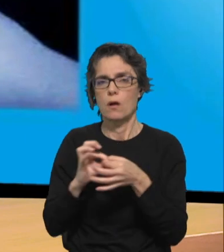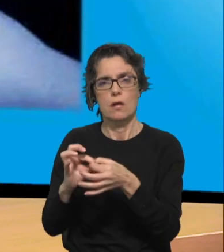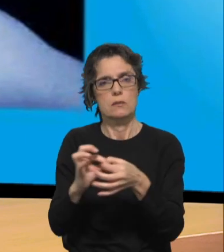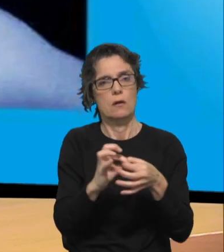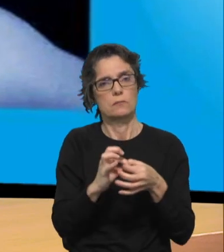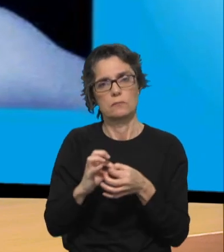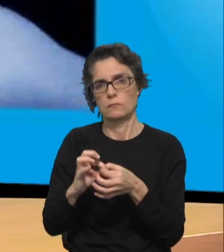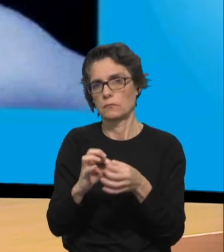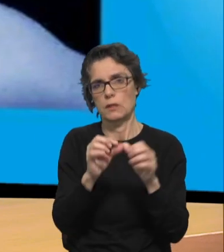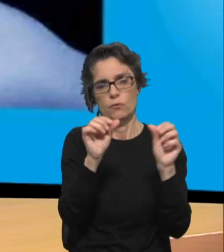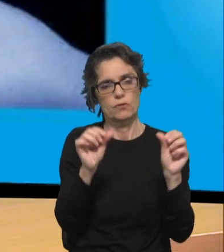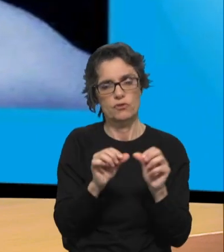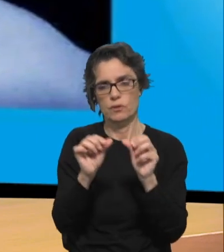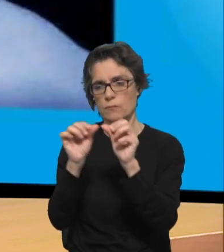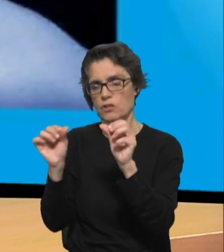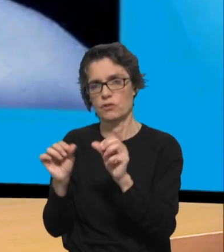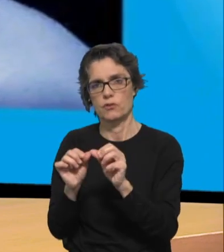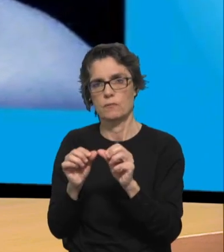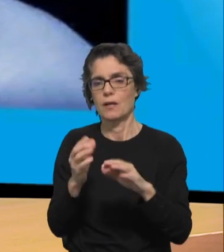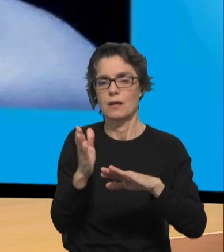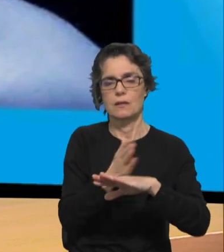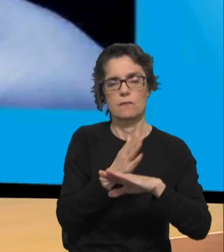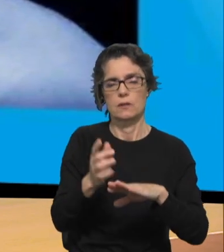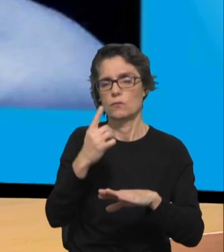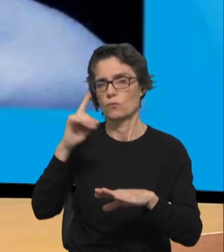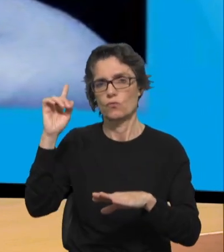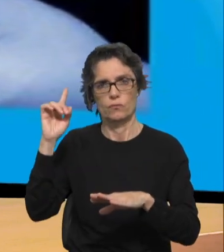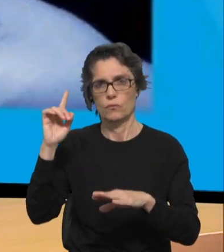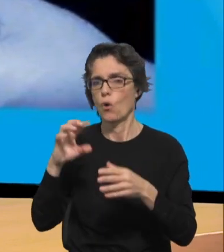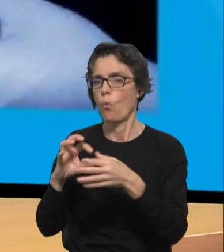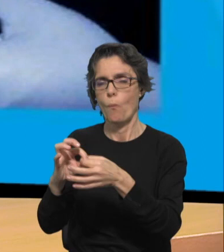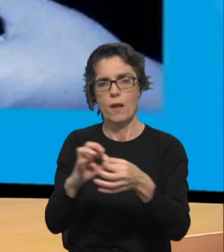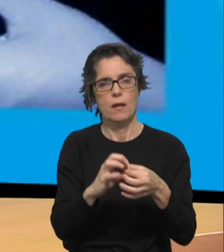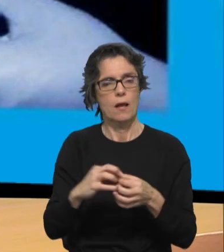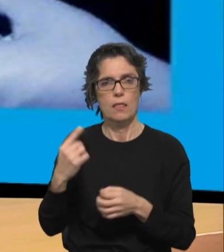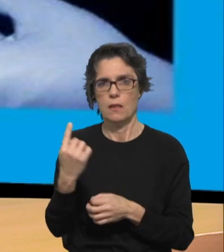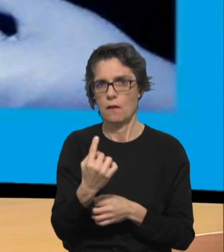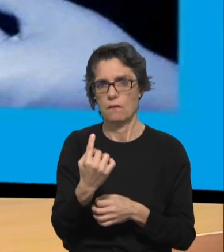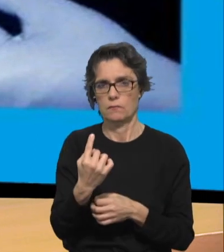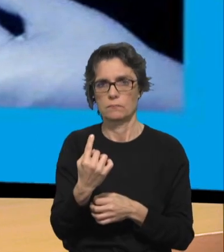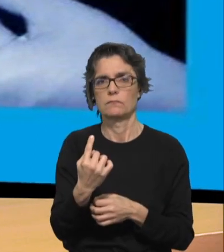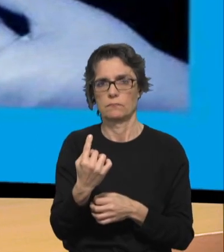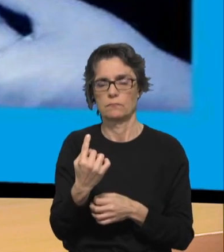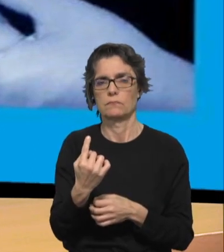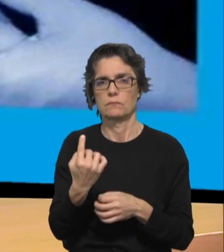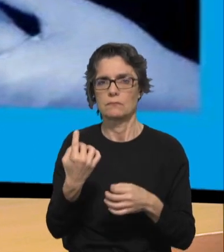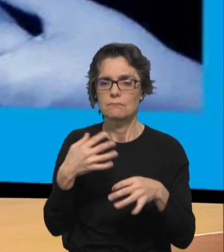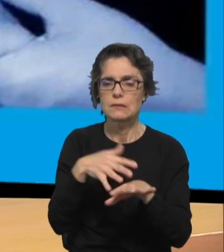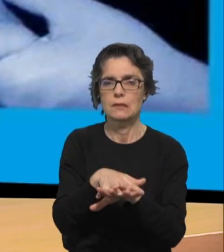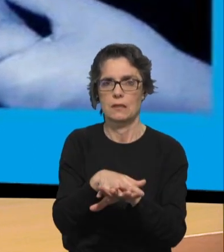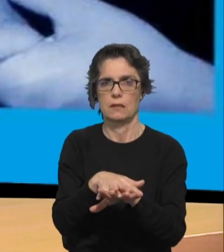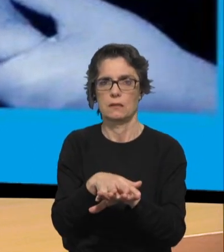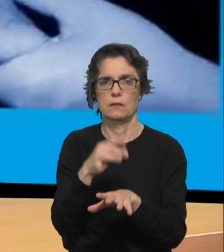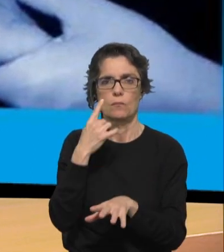Não tornar isolados um do outro, pelo contrário, estabelecer um sistema de vasos comunicantes. Aquilo que nos foi